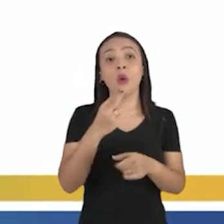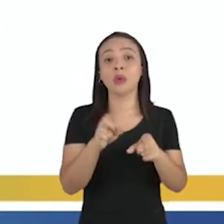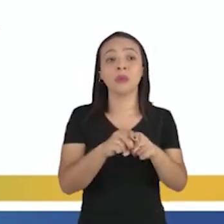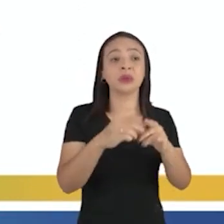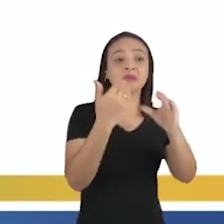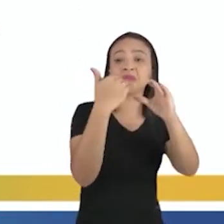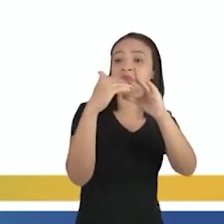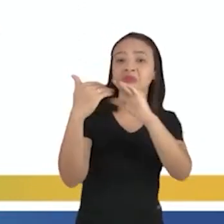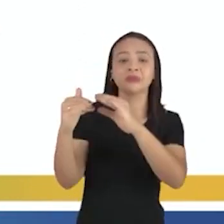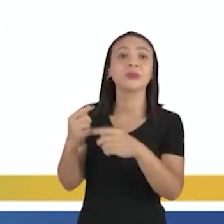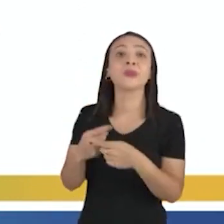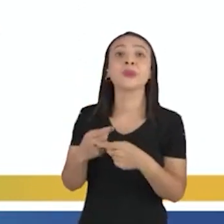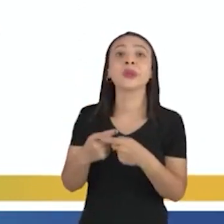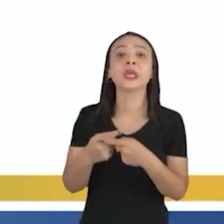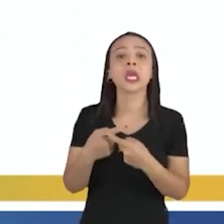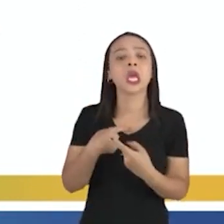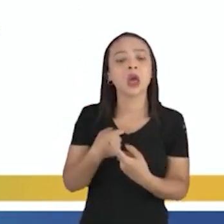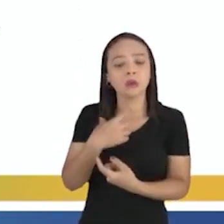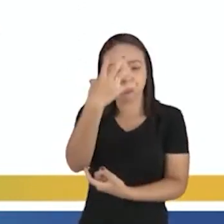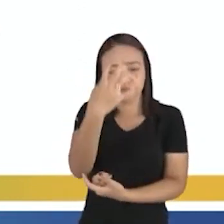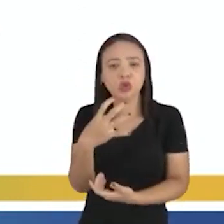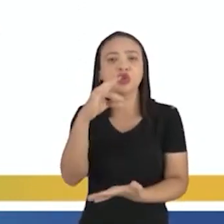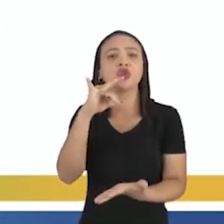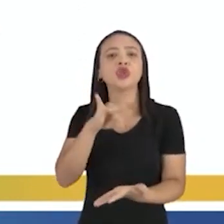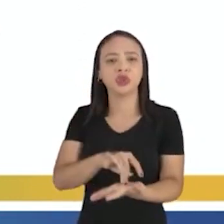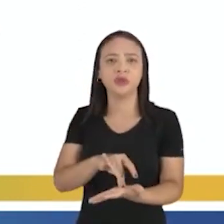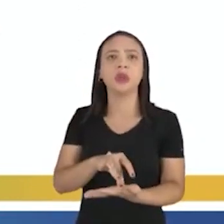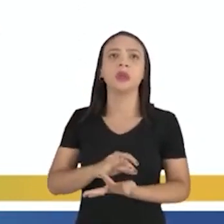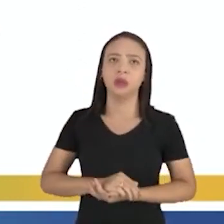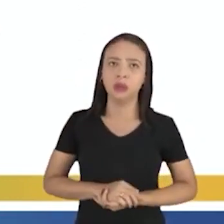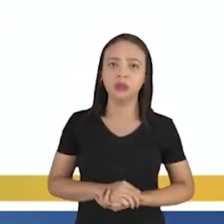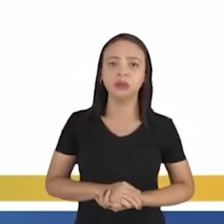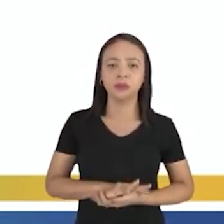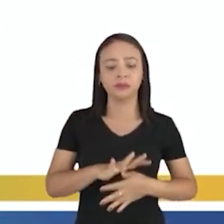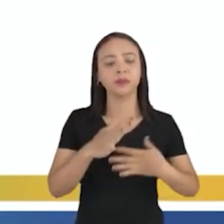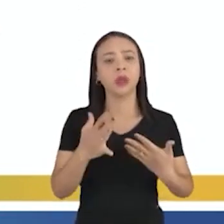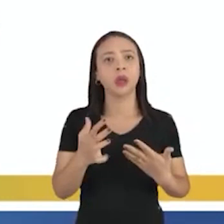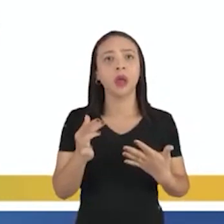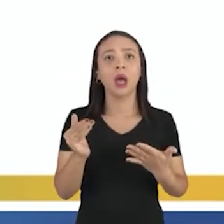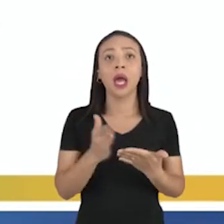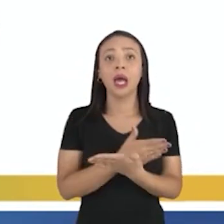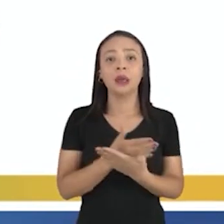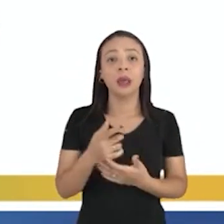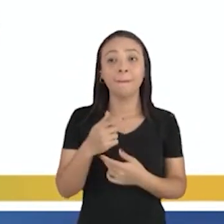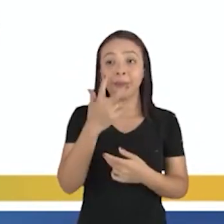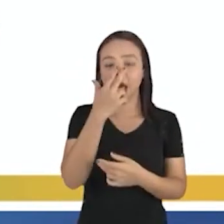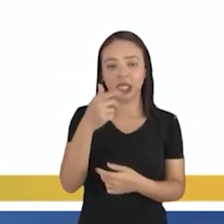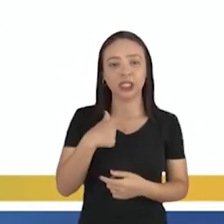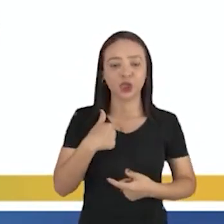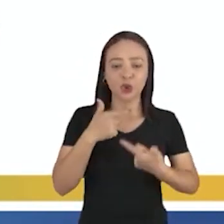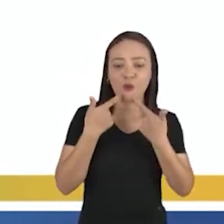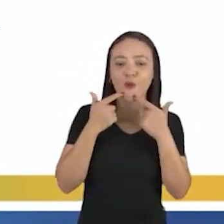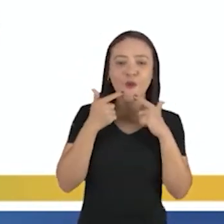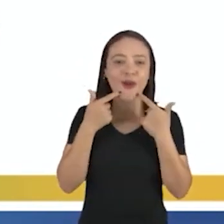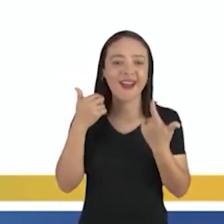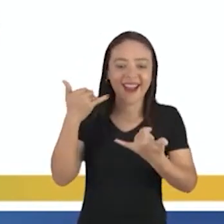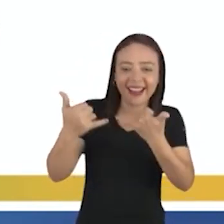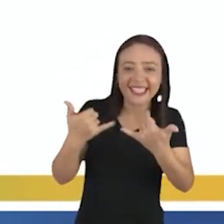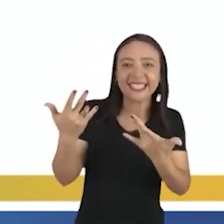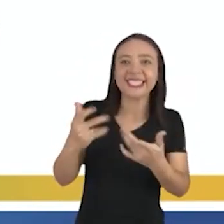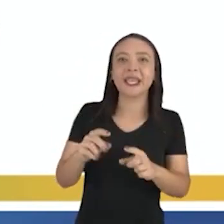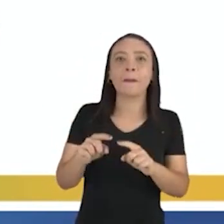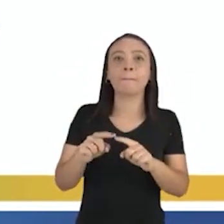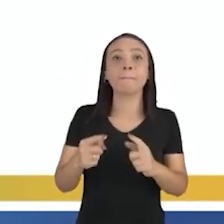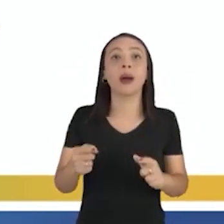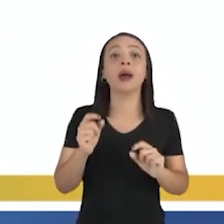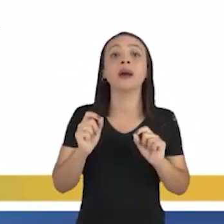aí. Porque eu levo a sério a ser sério. Mesmo quando parece que estou brincando, essa é uma das maravilhas